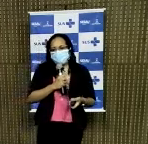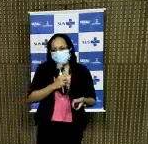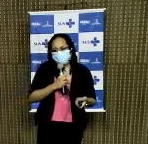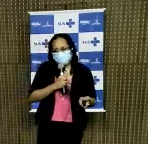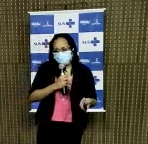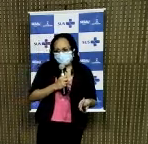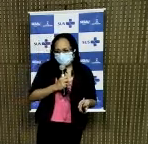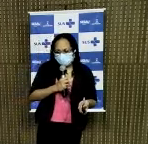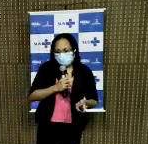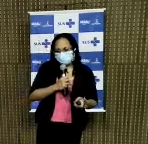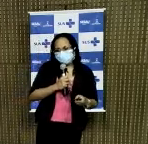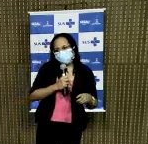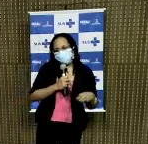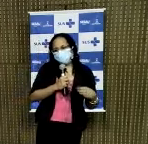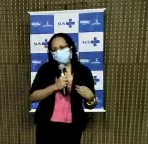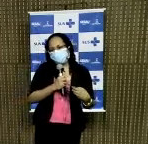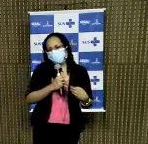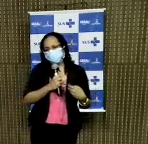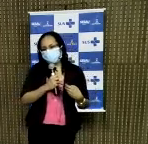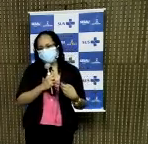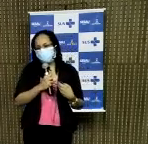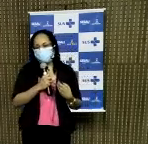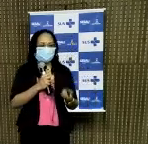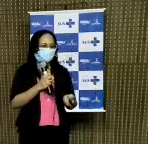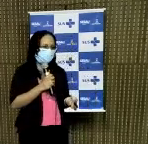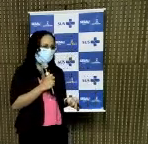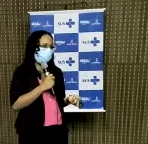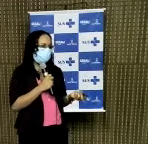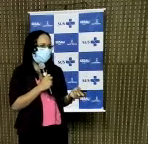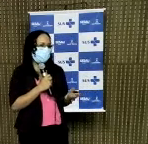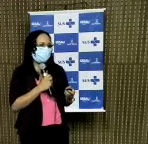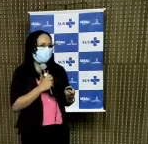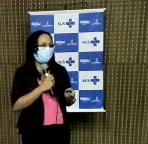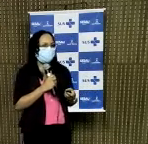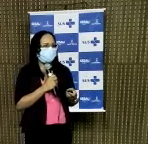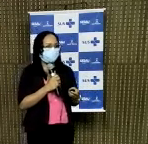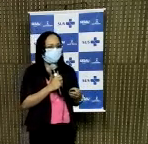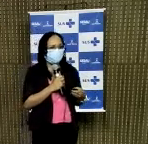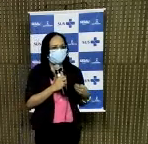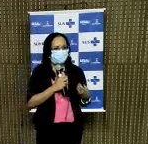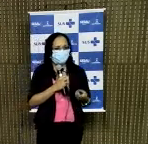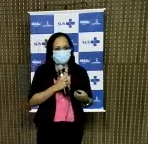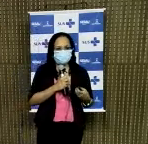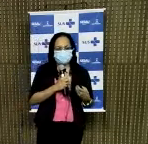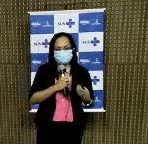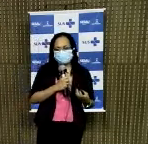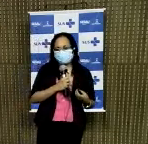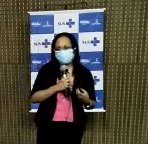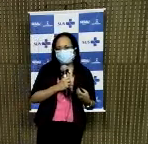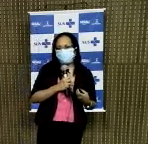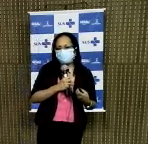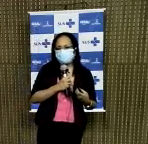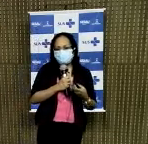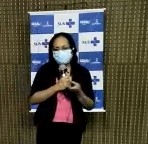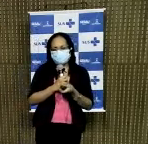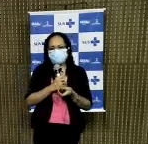Em relação à saúde do homem, o homem, ele por si só, ele já é uma população que é um pouco mais difícil da gente ver dentro da